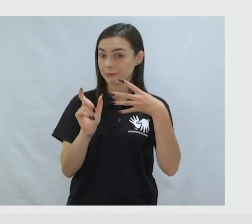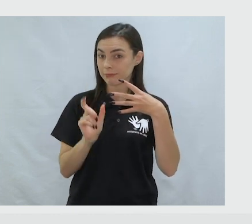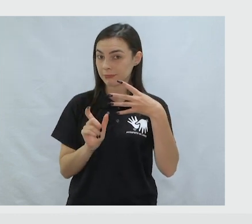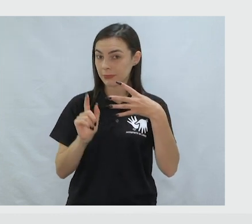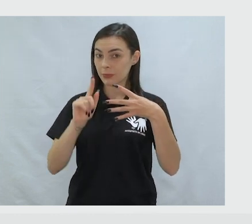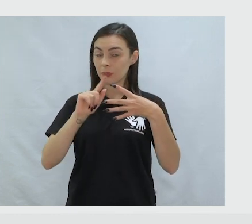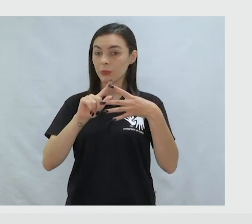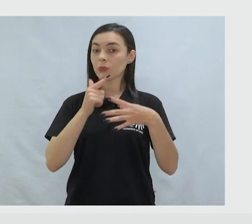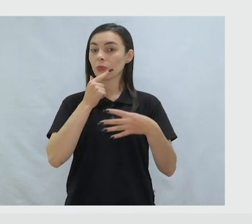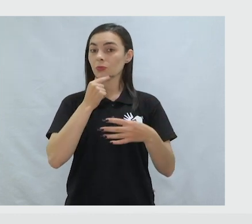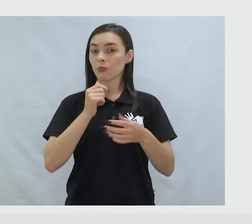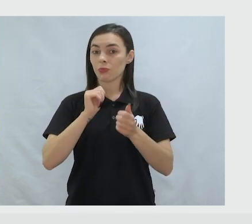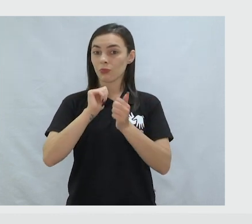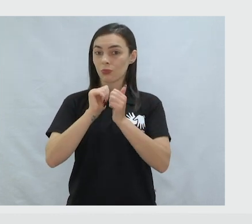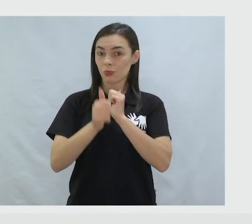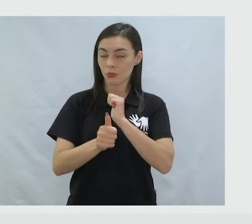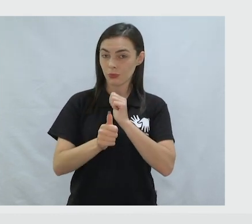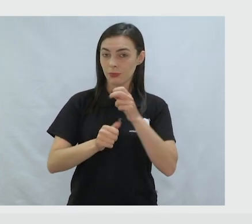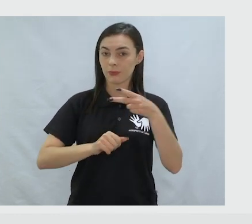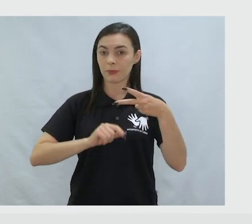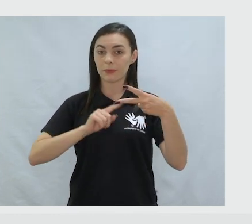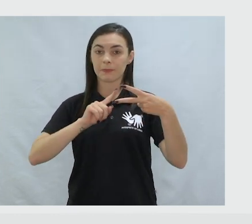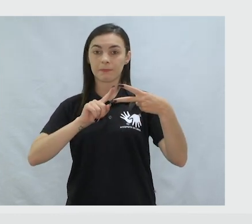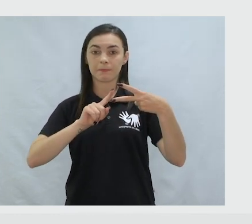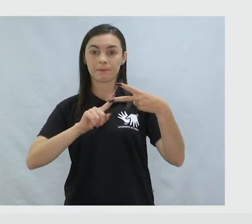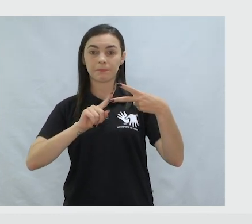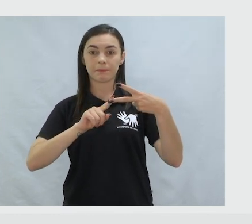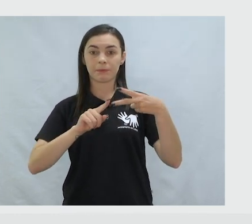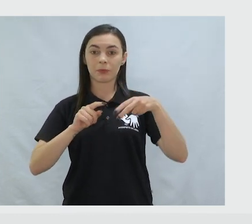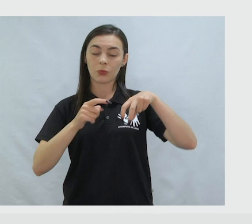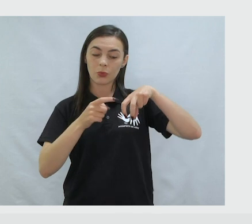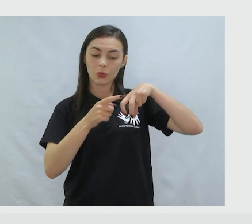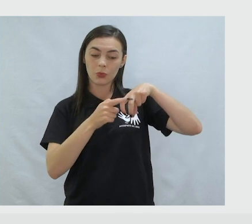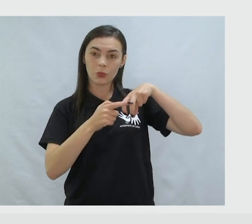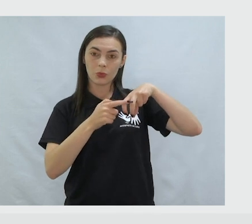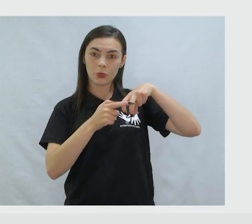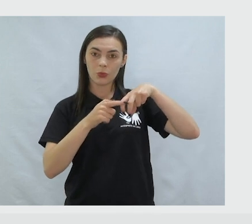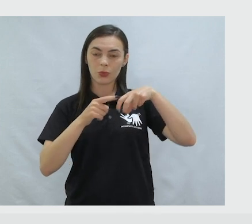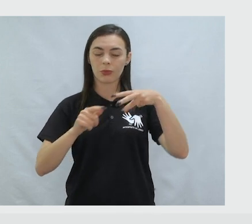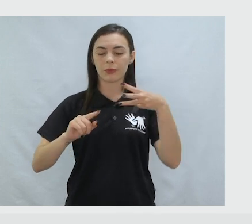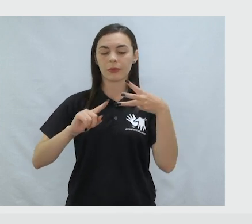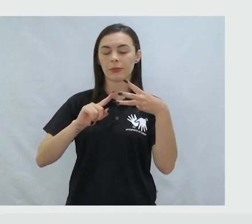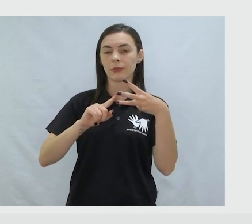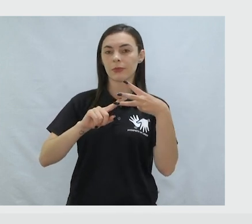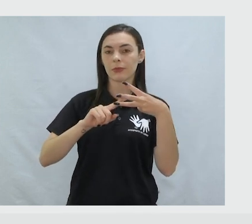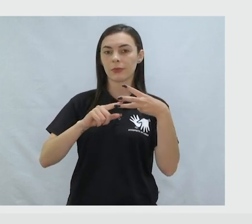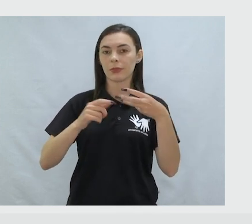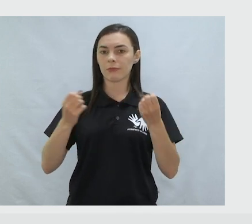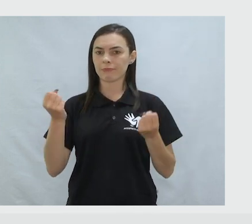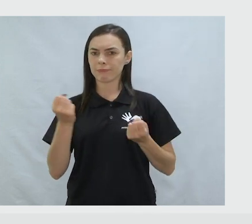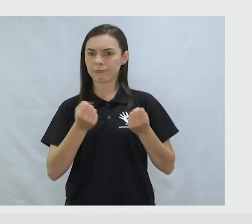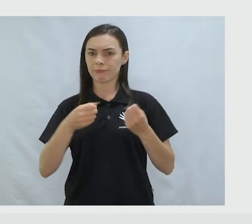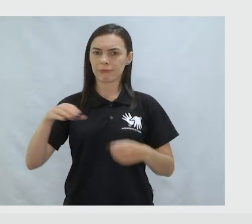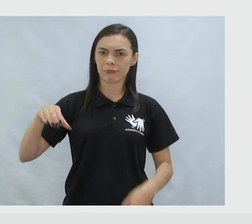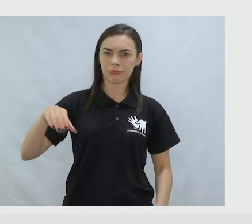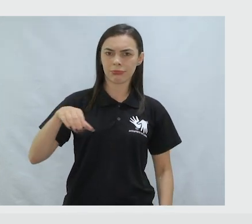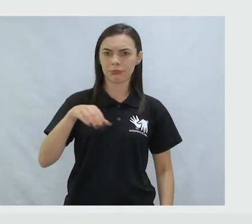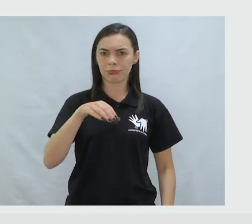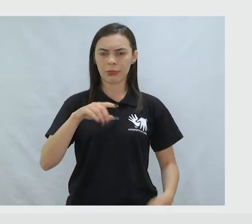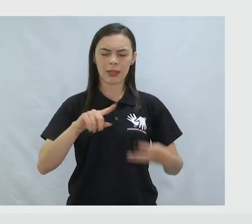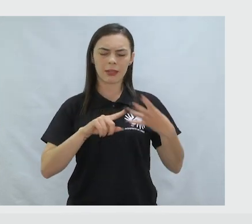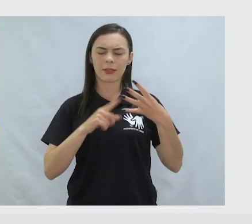palavras. O jogador. O joelho. O